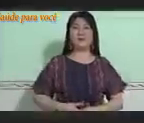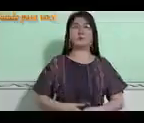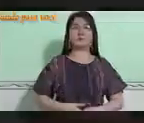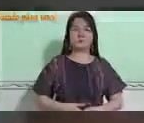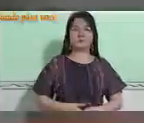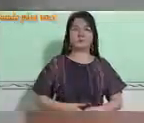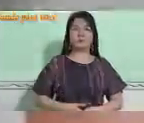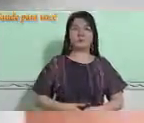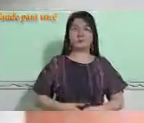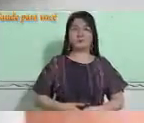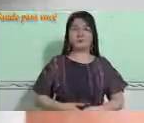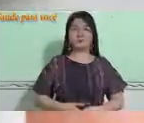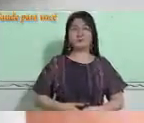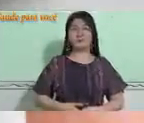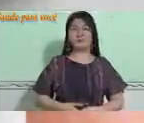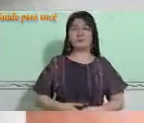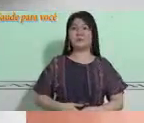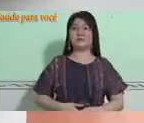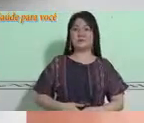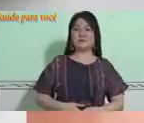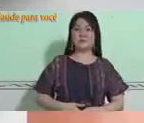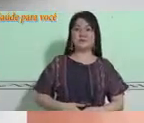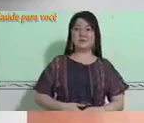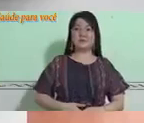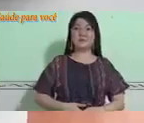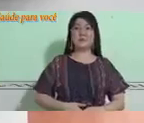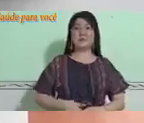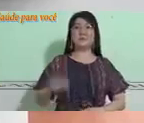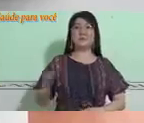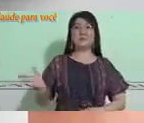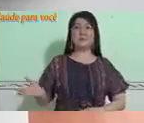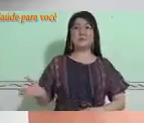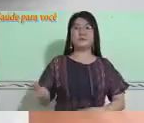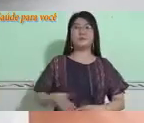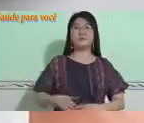sapatos confortáveis, vírgula, de preferência ortopédicos.